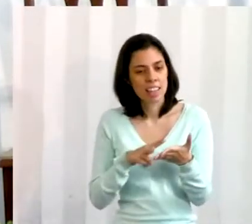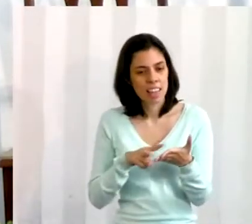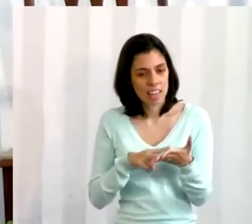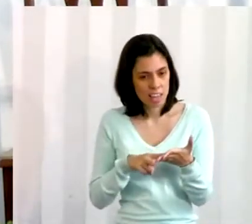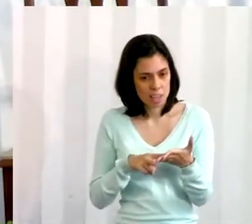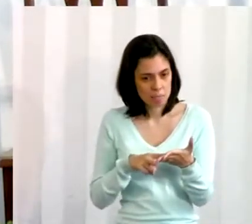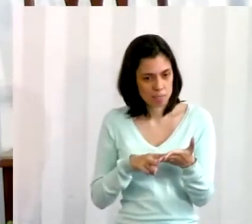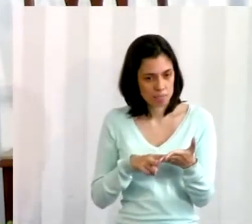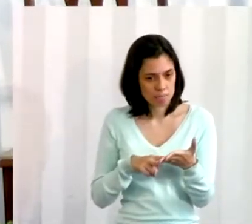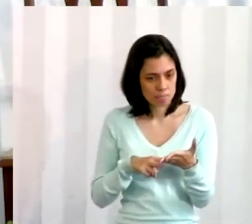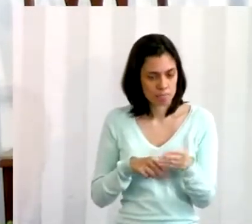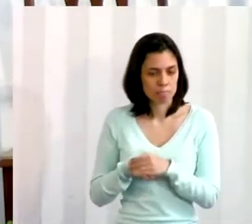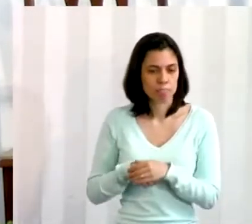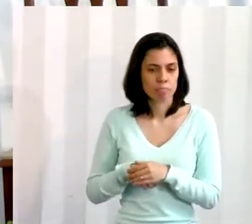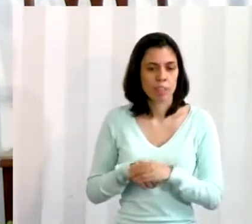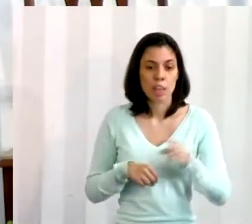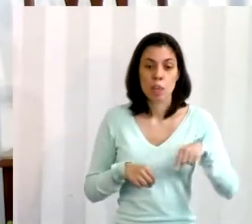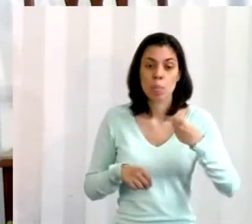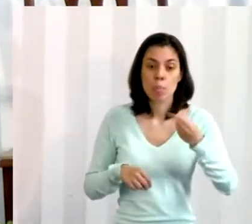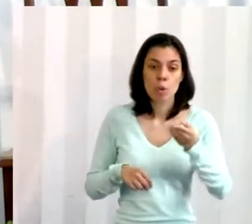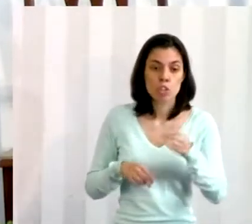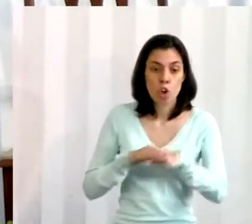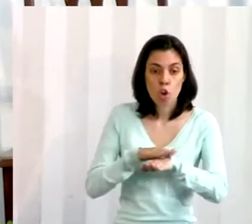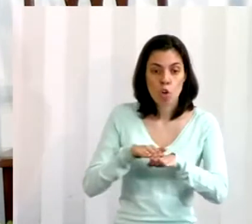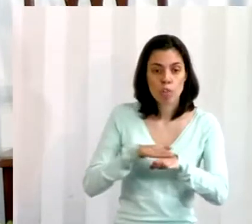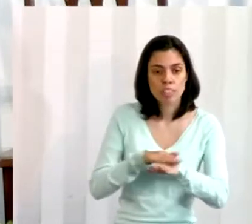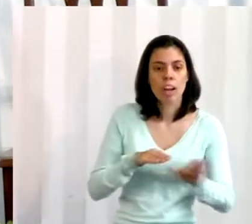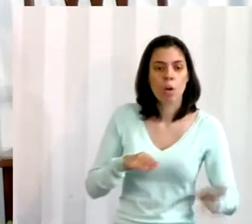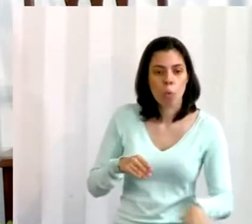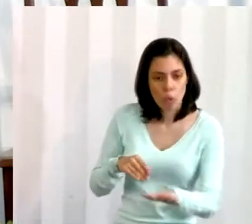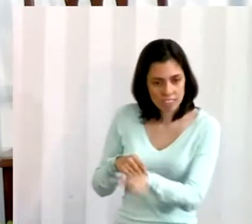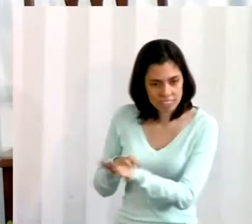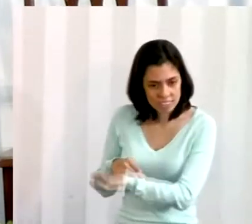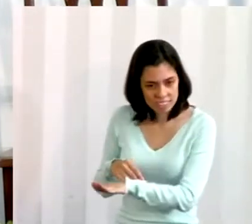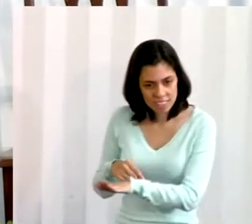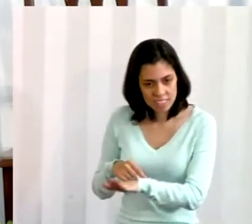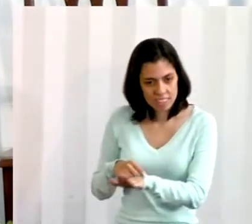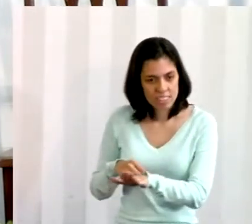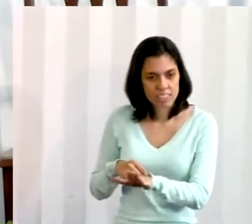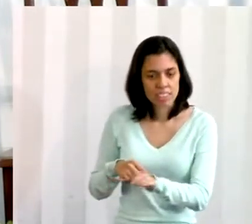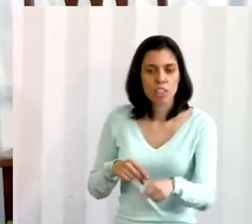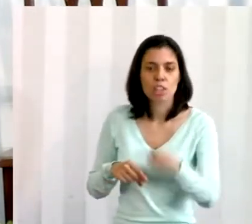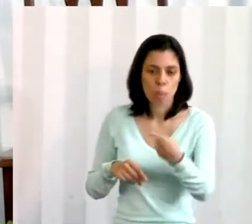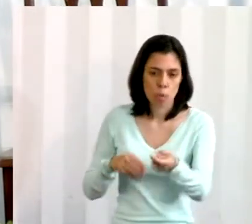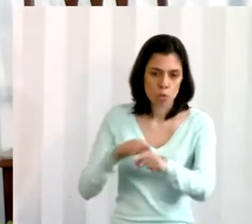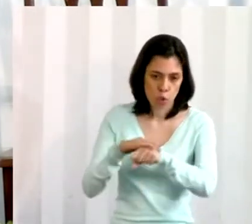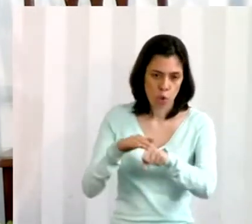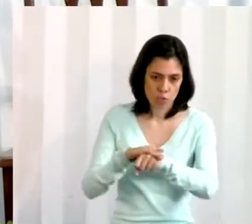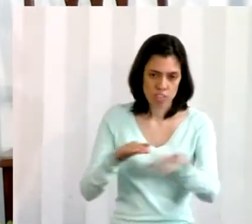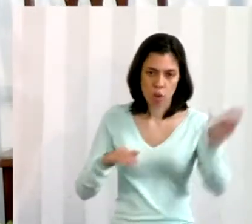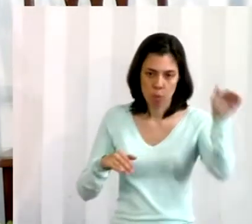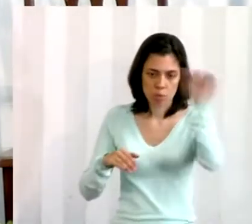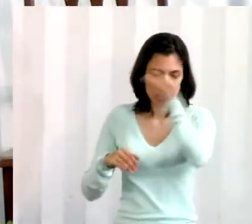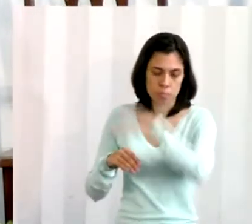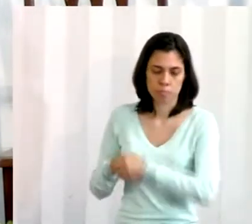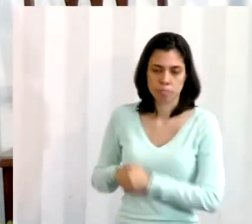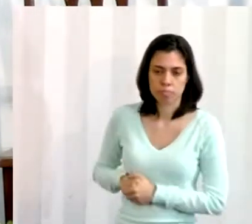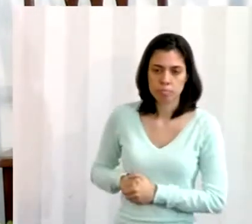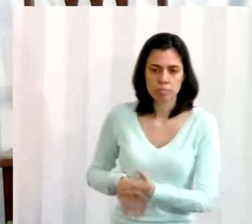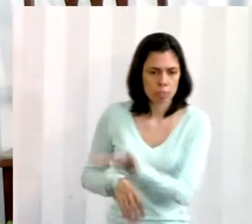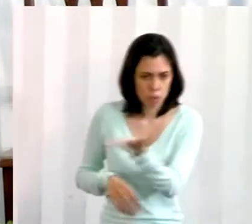e vamos imaginar aqui o que a palavra de Deus pode nos falar sobre paciência nessa manhã. Sede, pois,